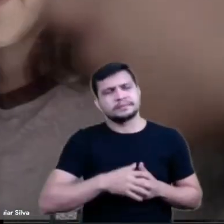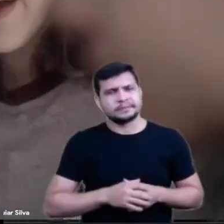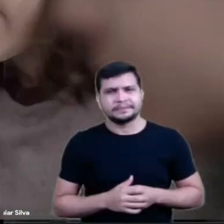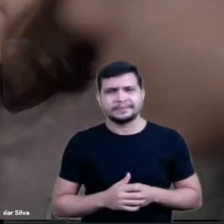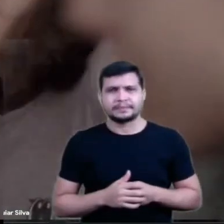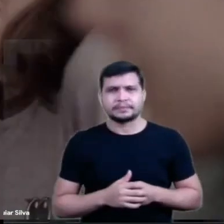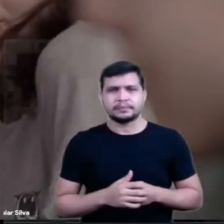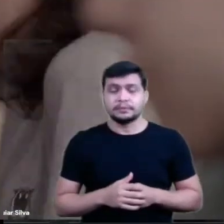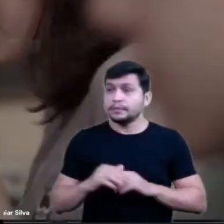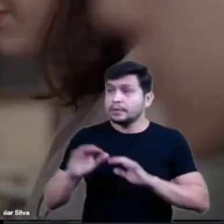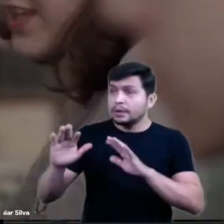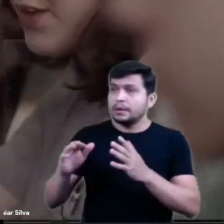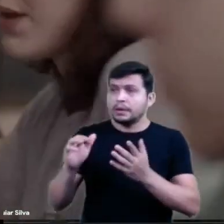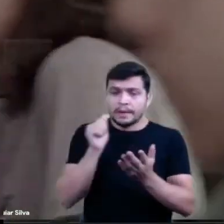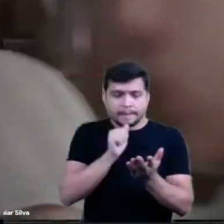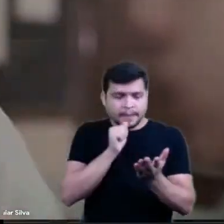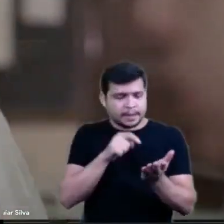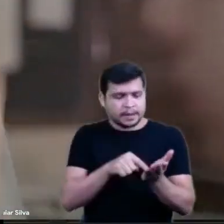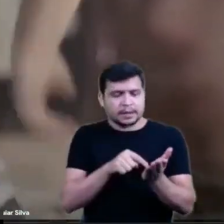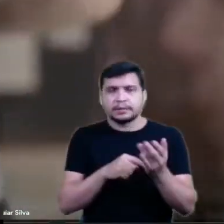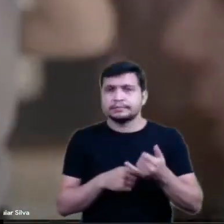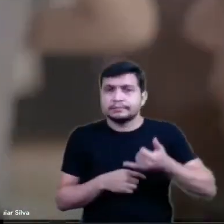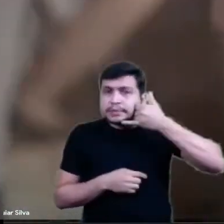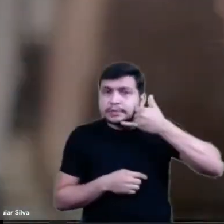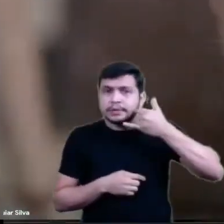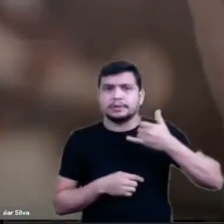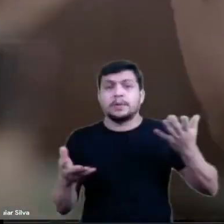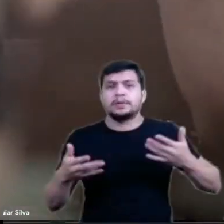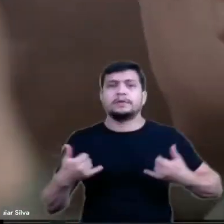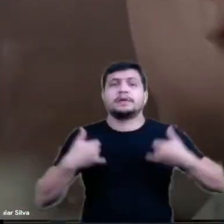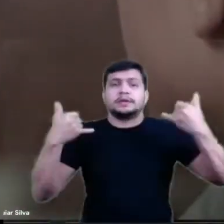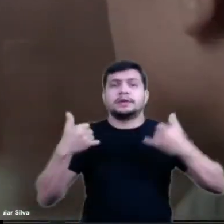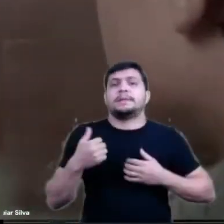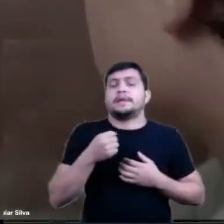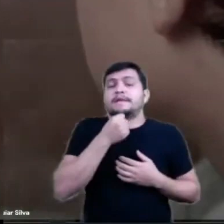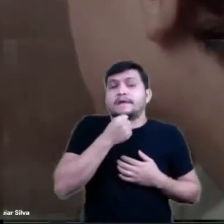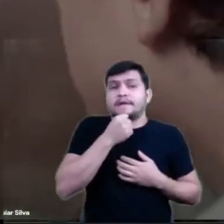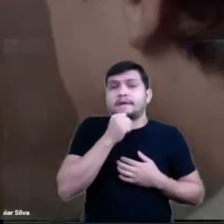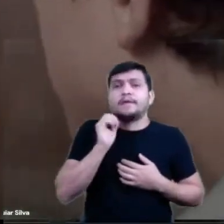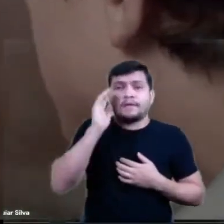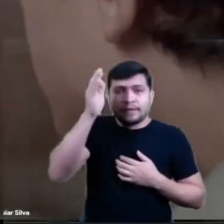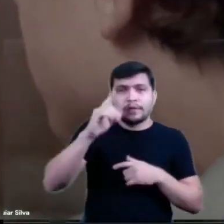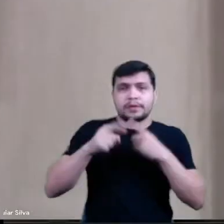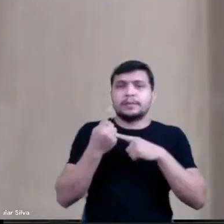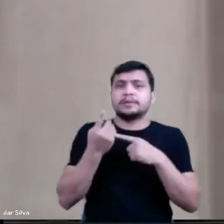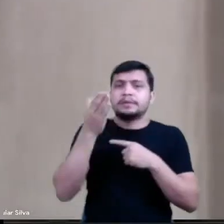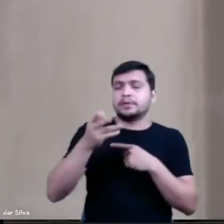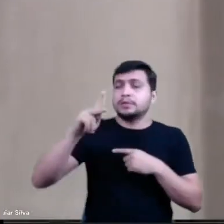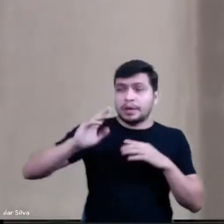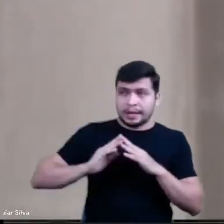Olha, Léo, é minha mãe, hoje é aniversário da minha avó e eu tenho que almoçar lá. Gi. Depois eu passo na sua casa, eu juro que nem sobremesa eu como, tá?